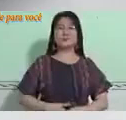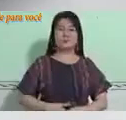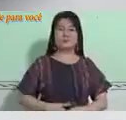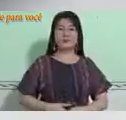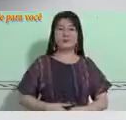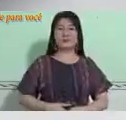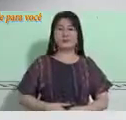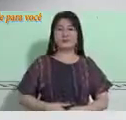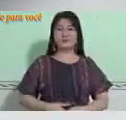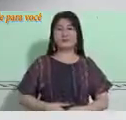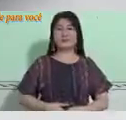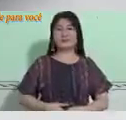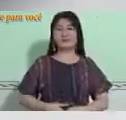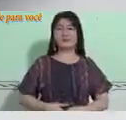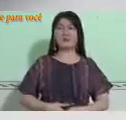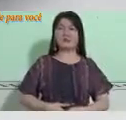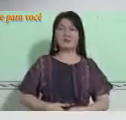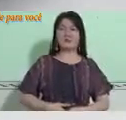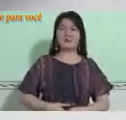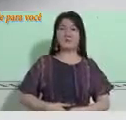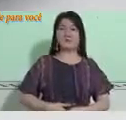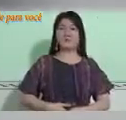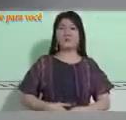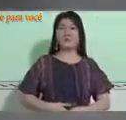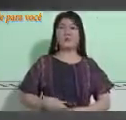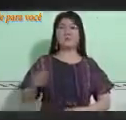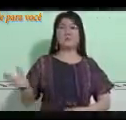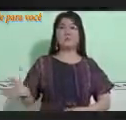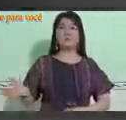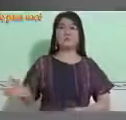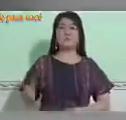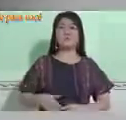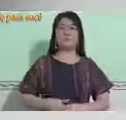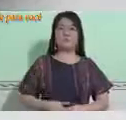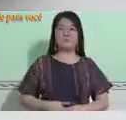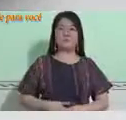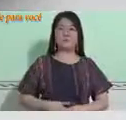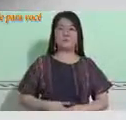Nesses casos, vírgula, as doenças mais comuns são 2.